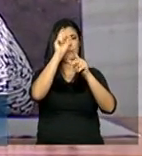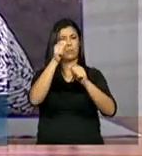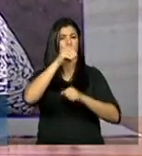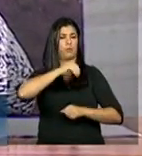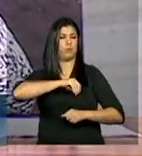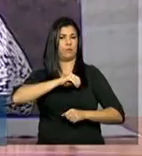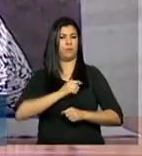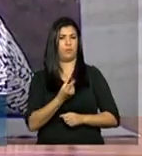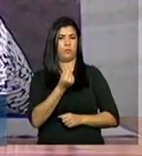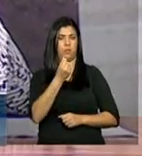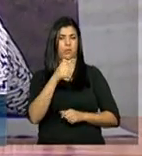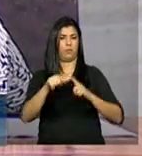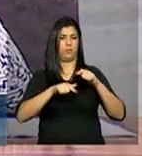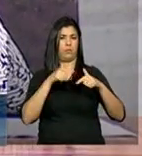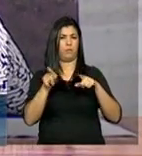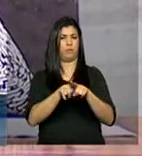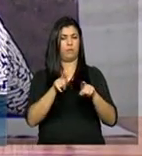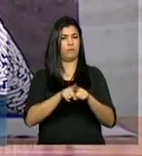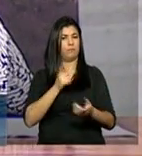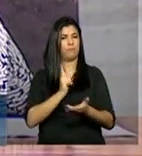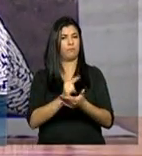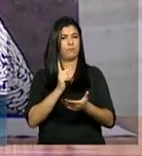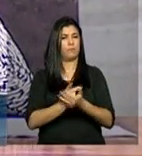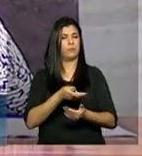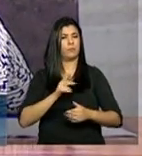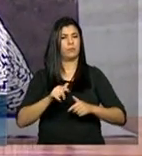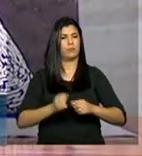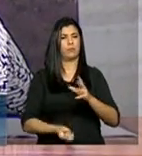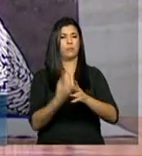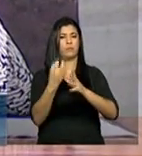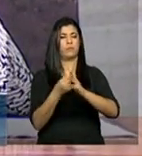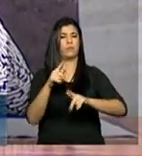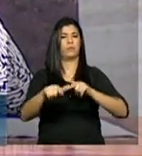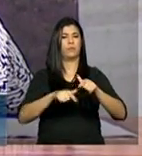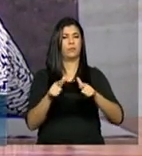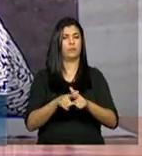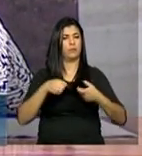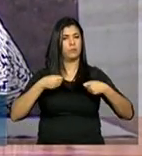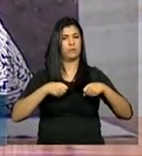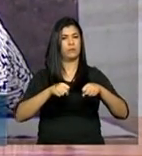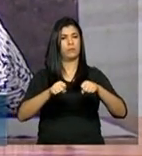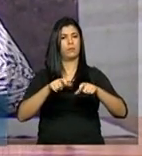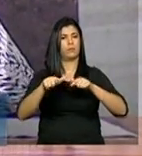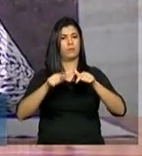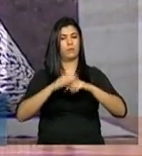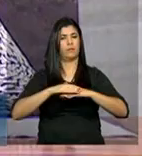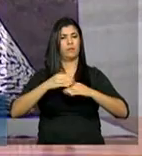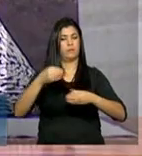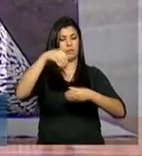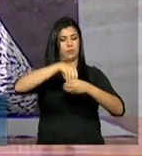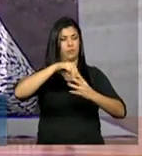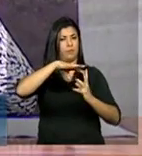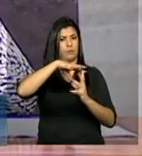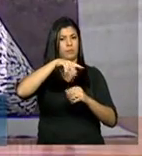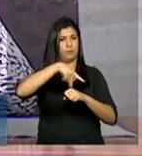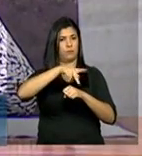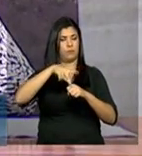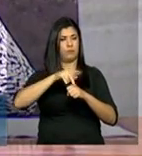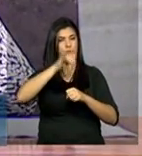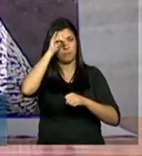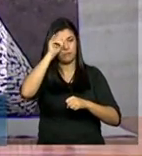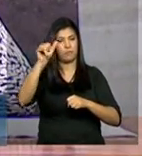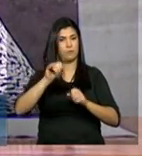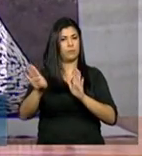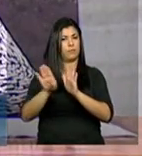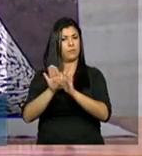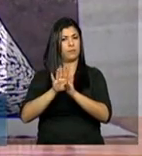dos trabalhadores e mantivemos em alta geração de empregos e o mercado interno aquecido para que a crise não